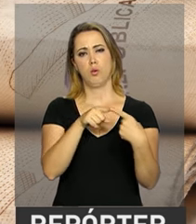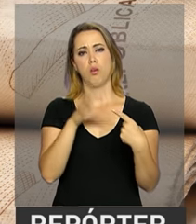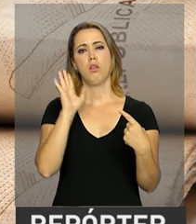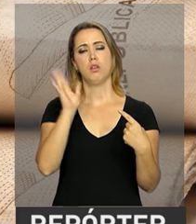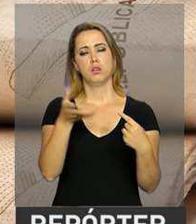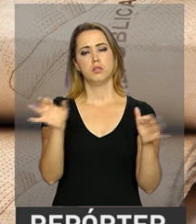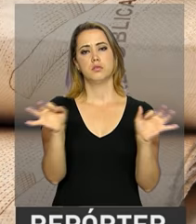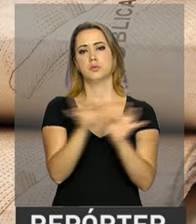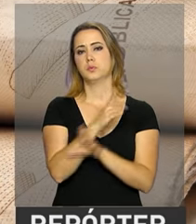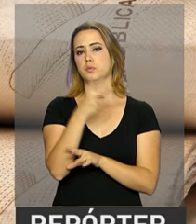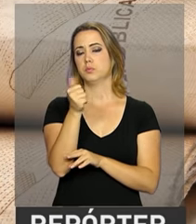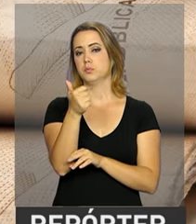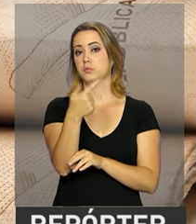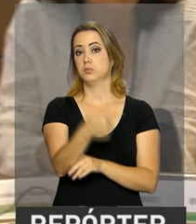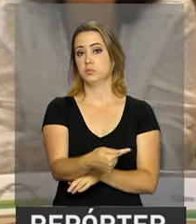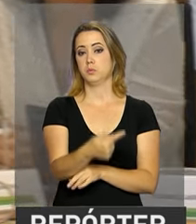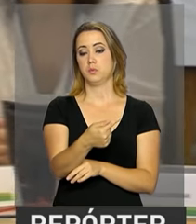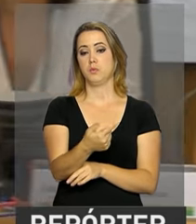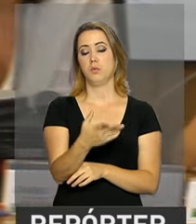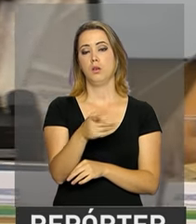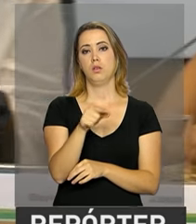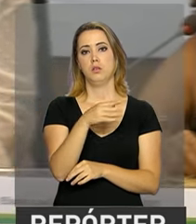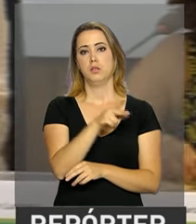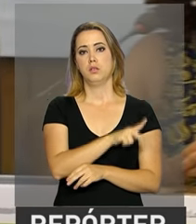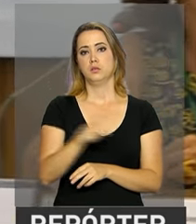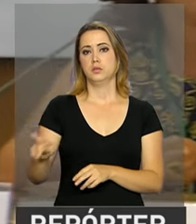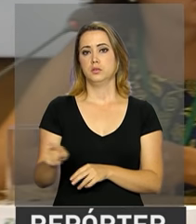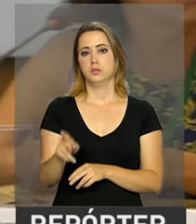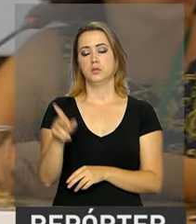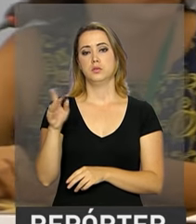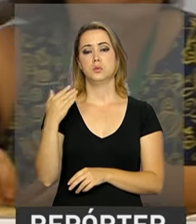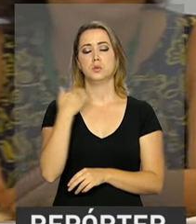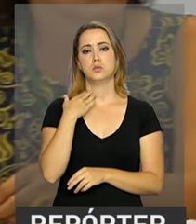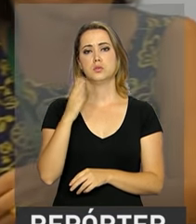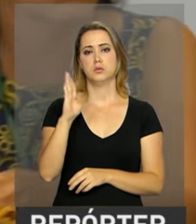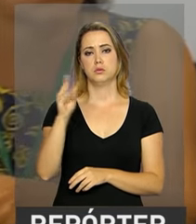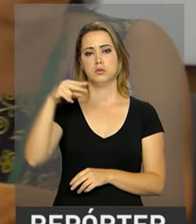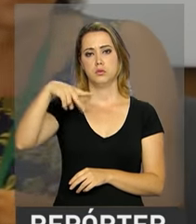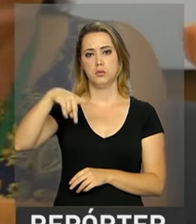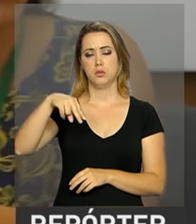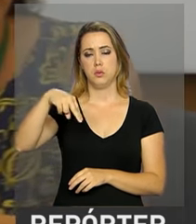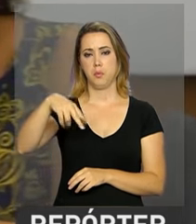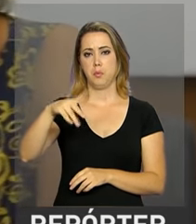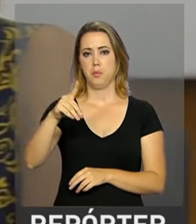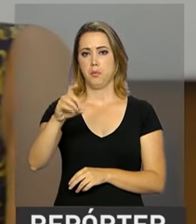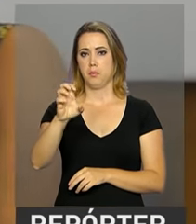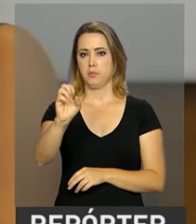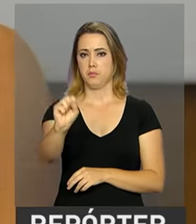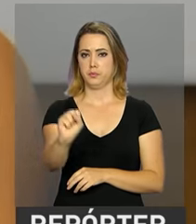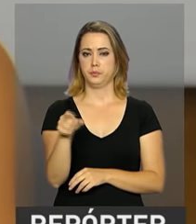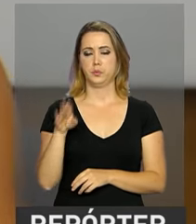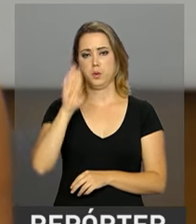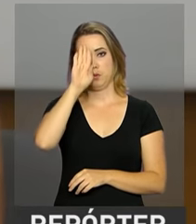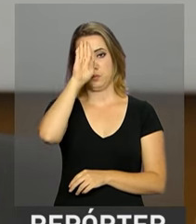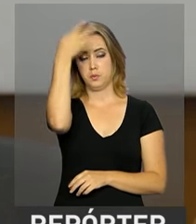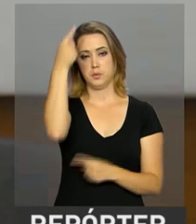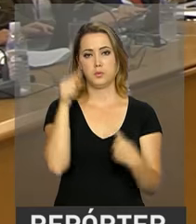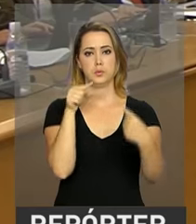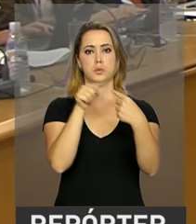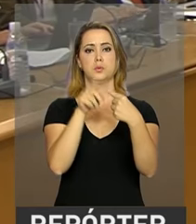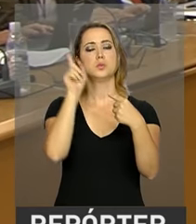o final de 2017 a presidente do BNDS reforça que as mudanças anunciadas tem como principal